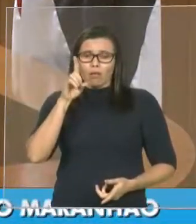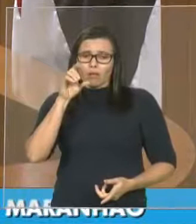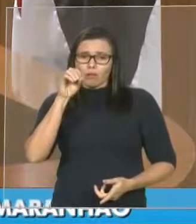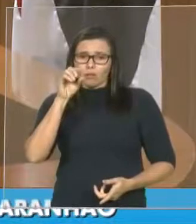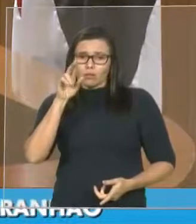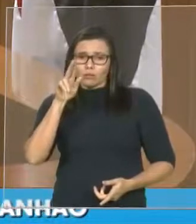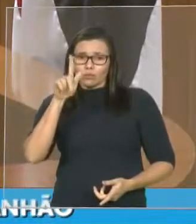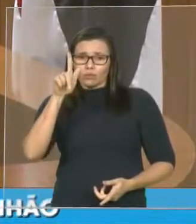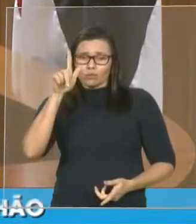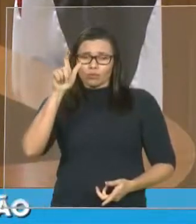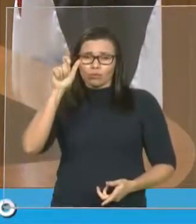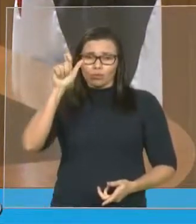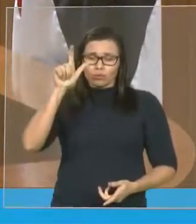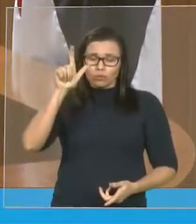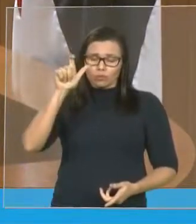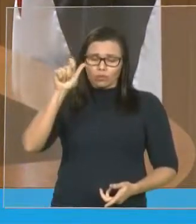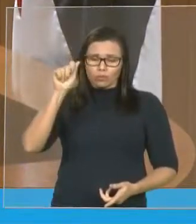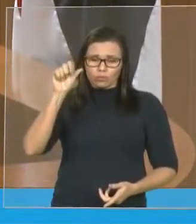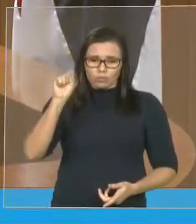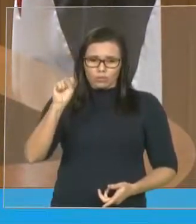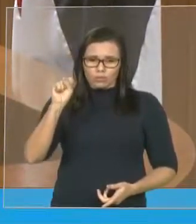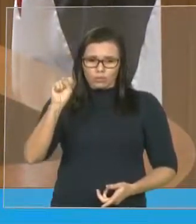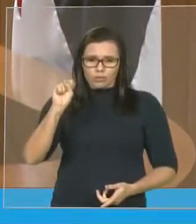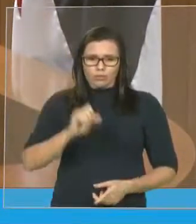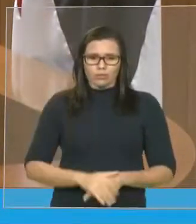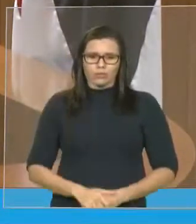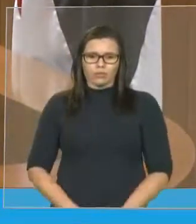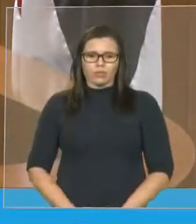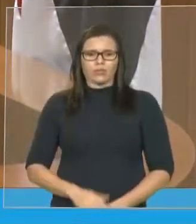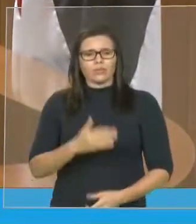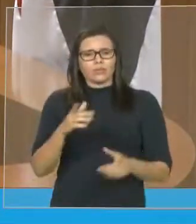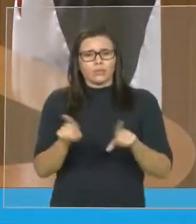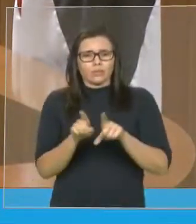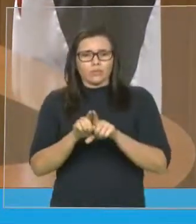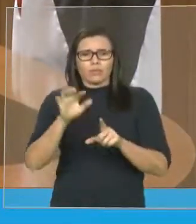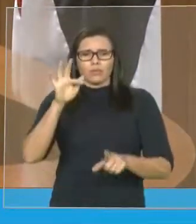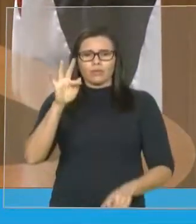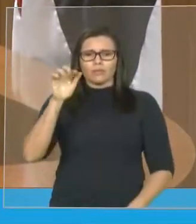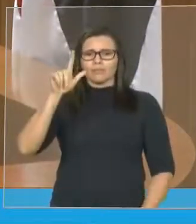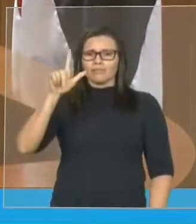doutora Flávia, que também copuxa, né? Mas não vou citar o nome de ninguém.